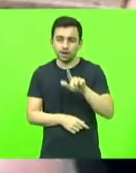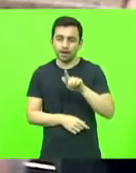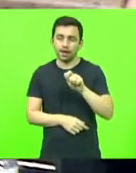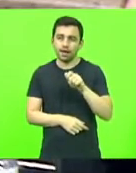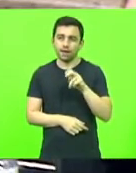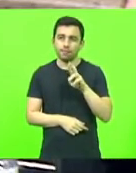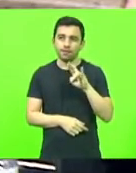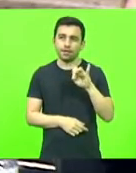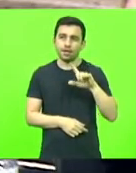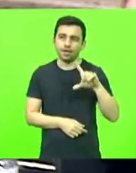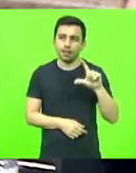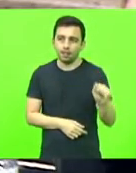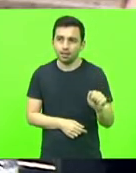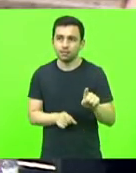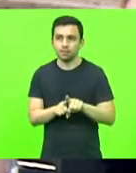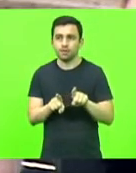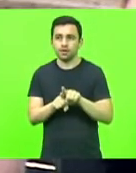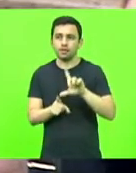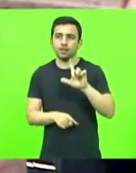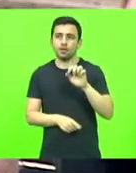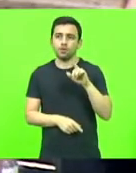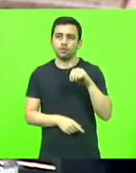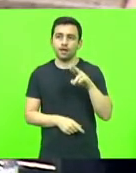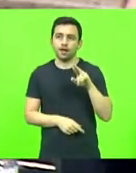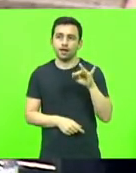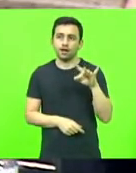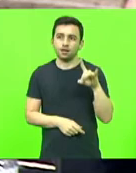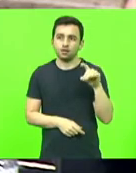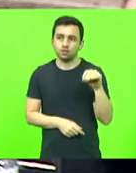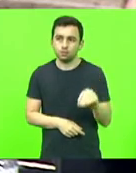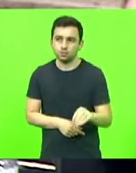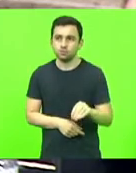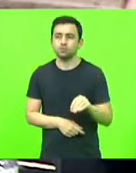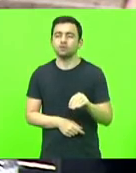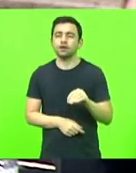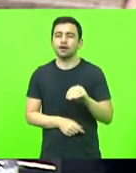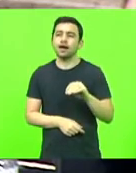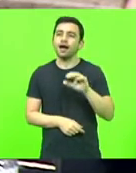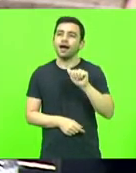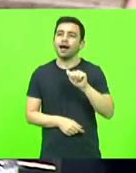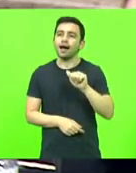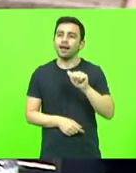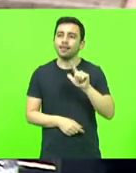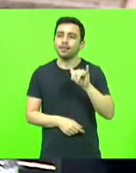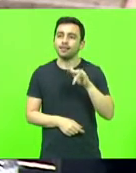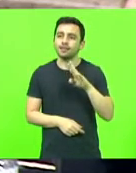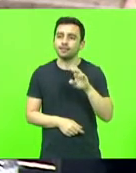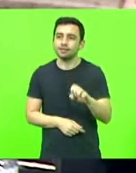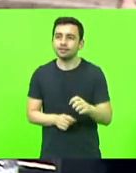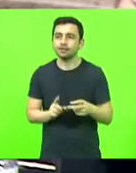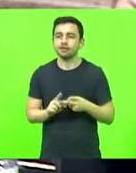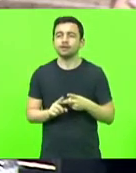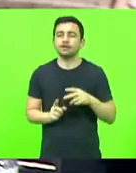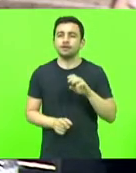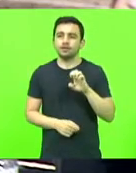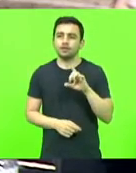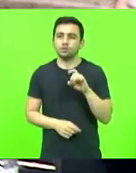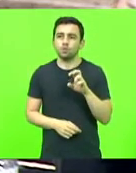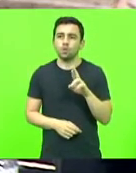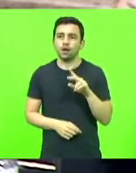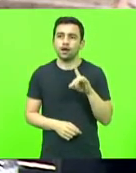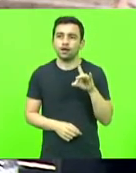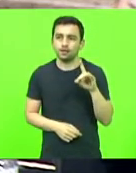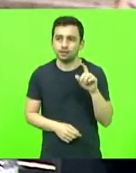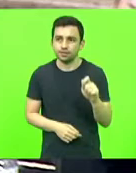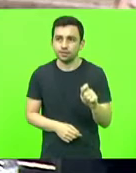Leonardo, as deputadas Mirim, Aline Priscila Postai, Eduarda Novak